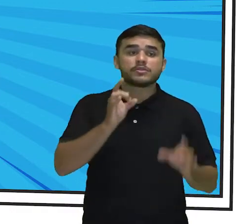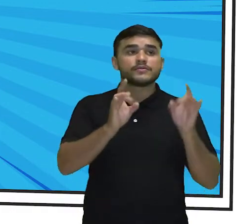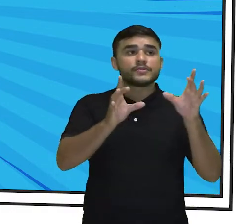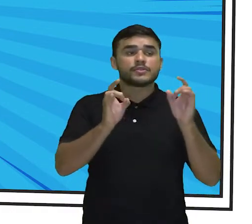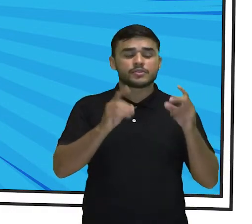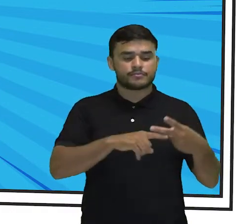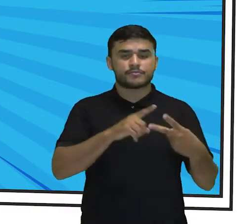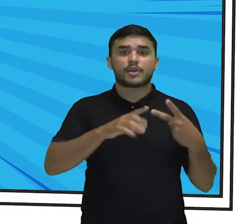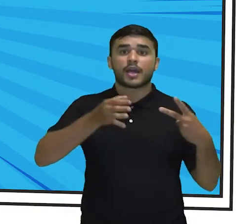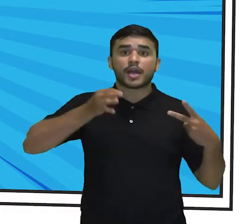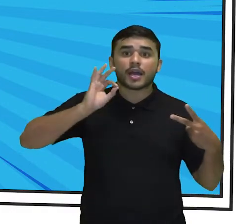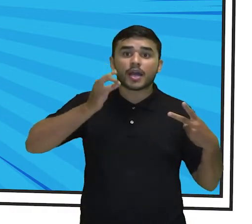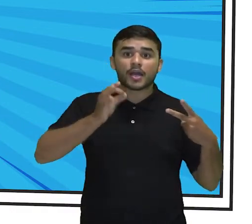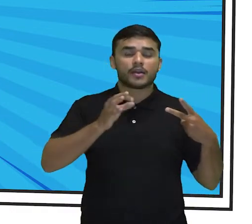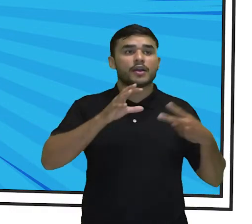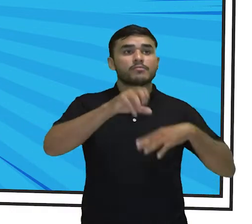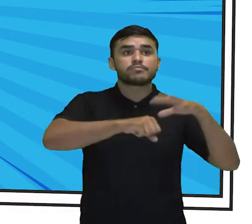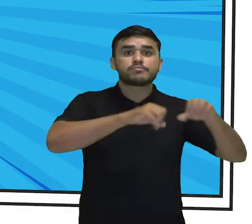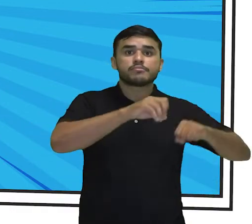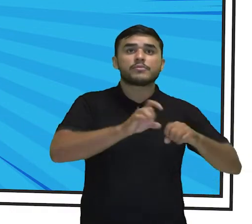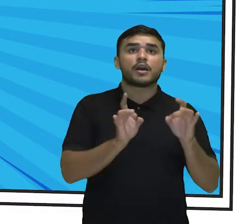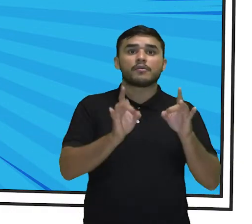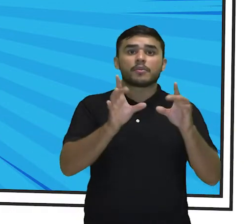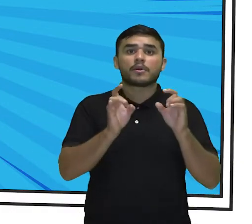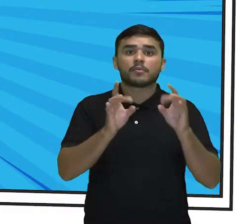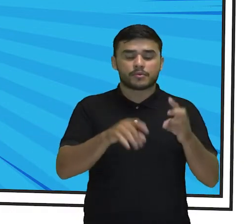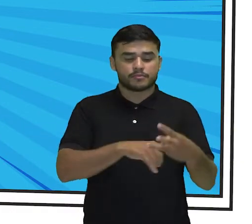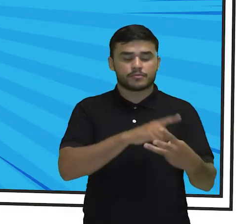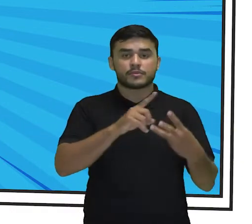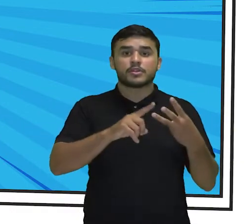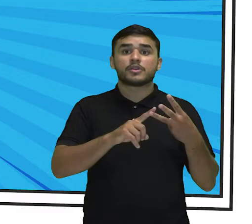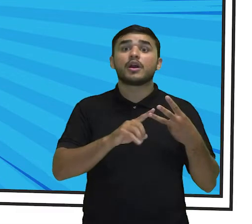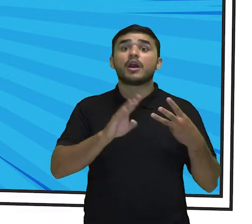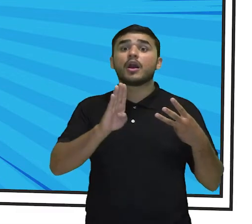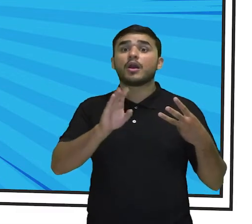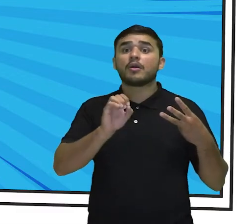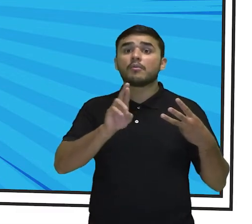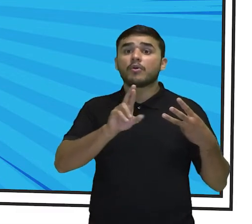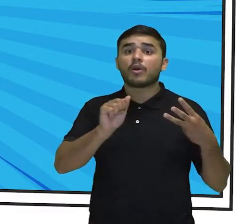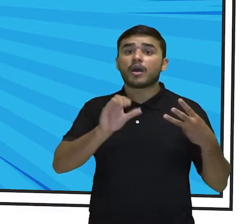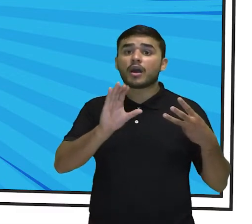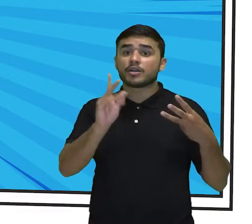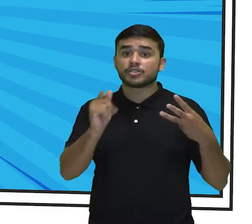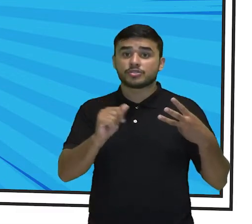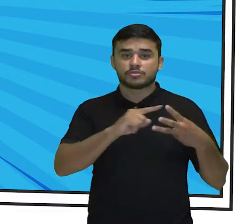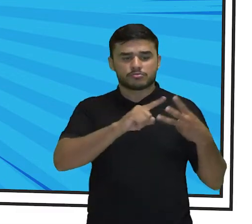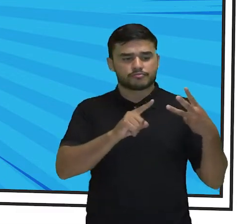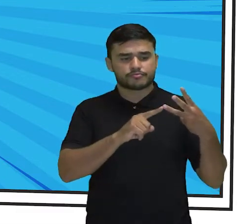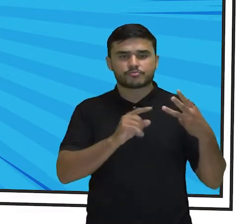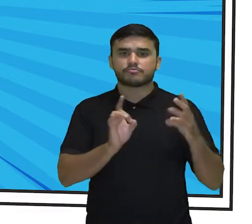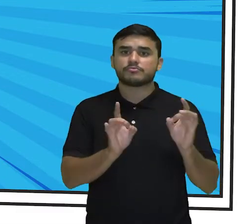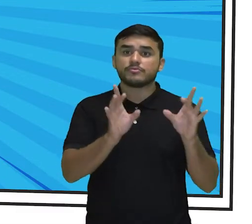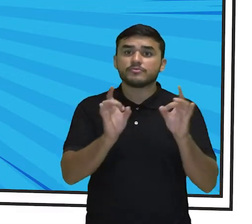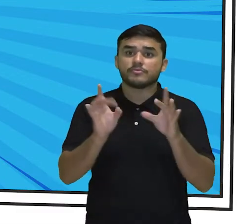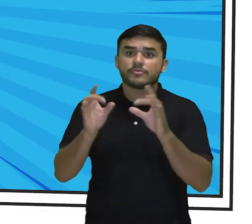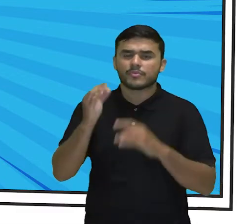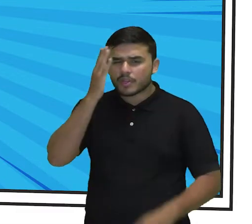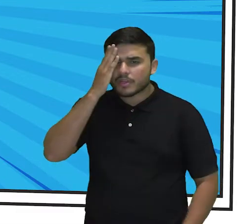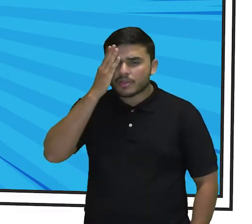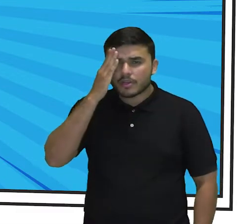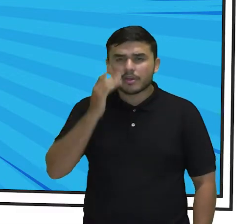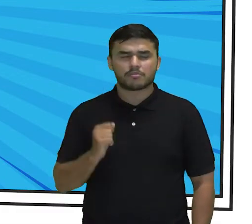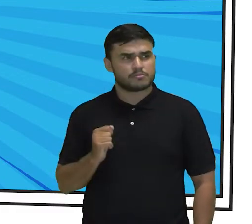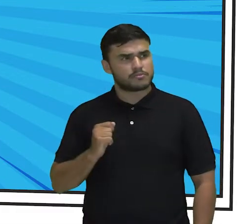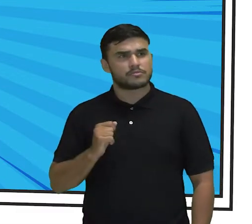café, porque se produz borracha. Muita gente, às vezes, acha que essa escolha é aleatória. Vamos produzir açúcar?